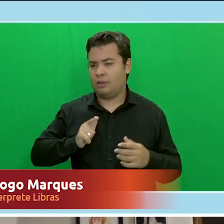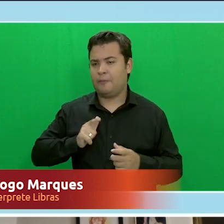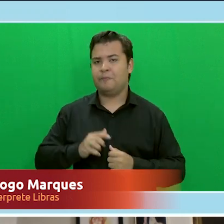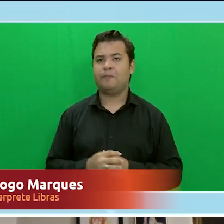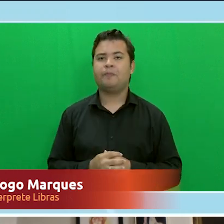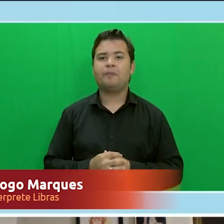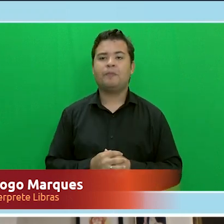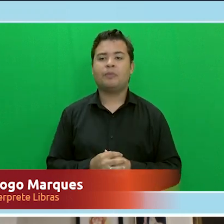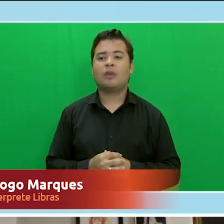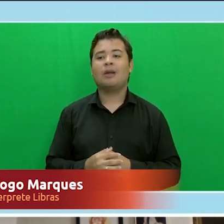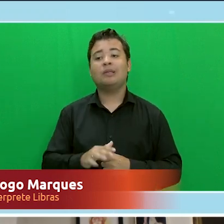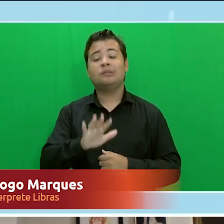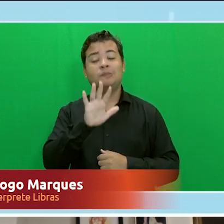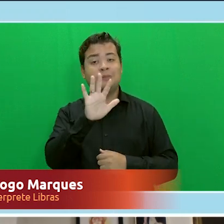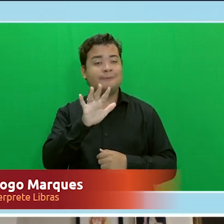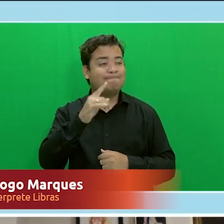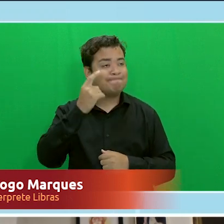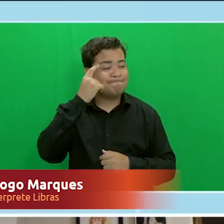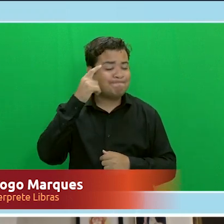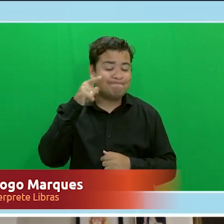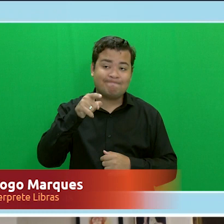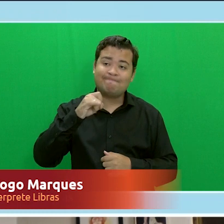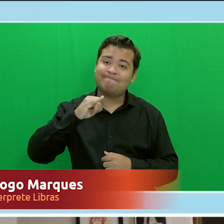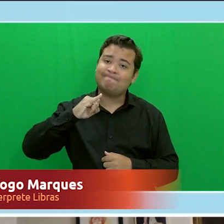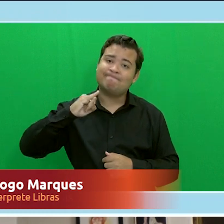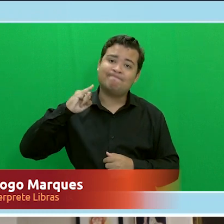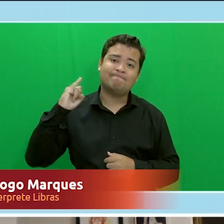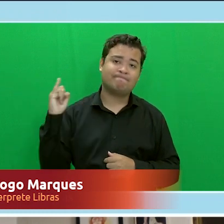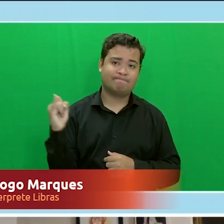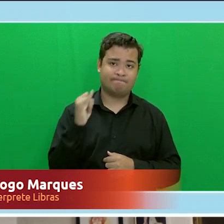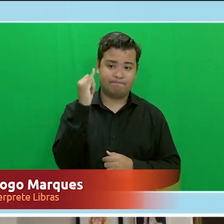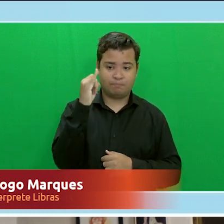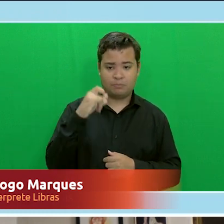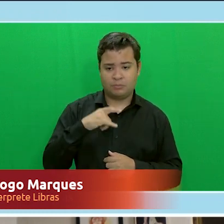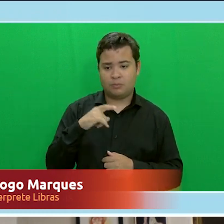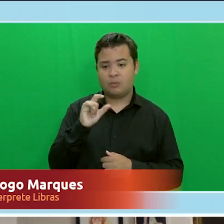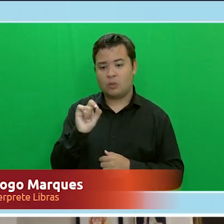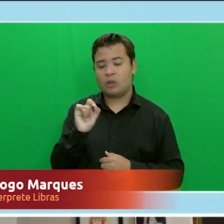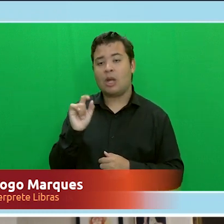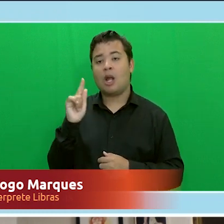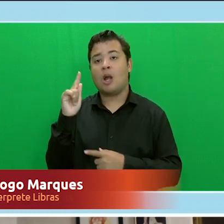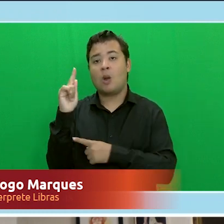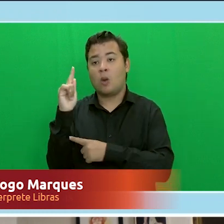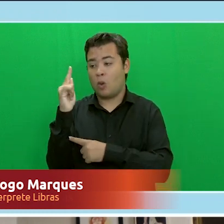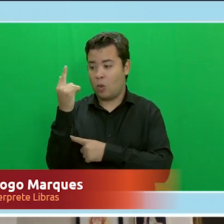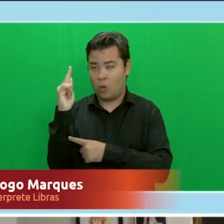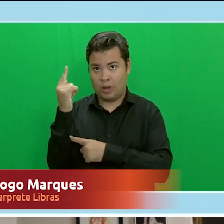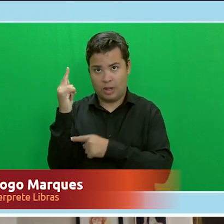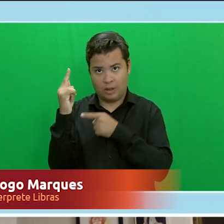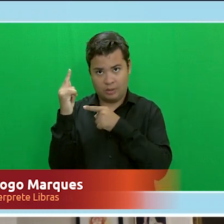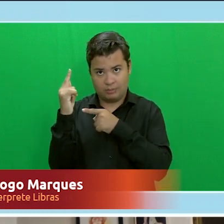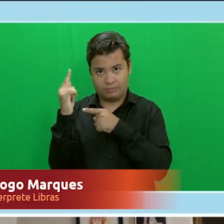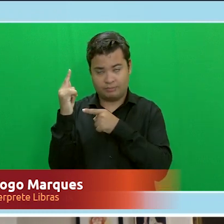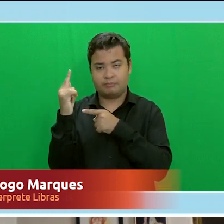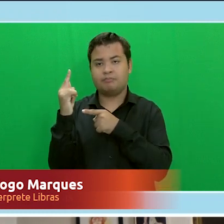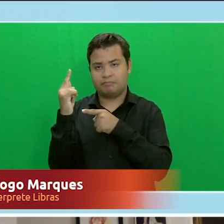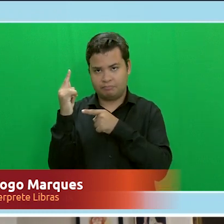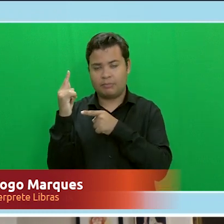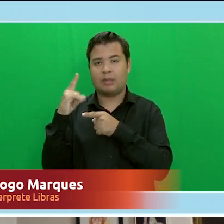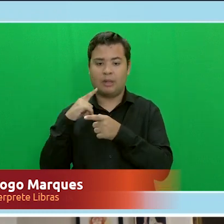tal, mas assim uma questão importante que conectava Goiânia com